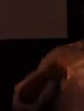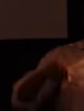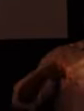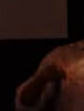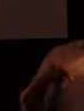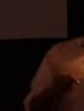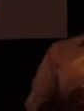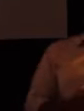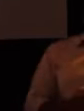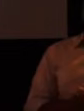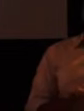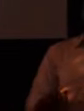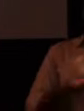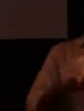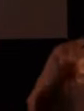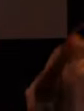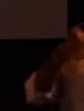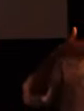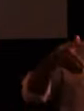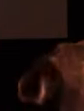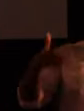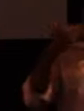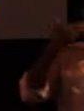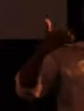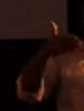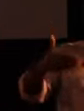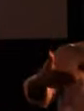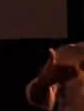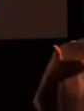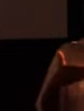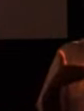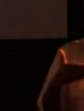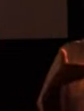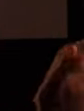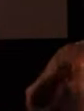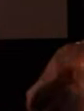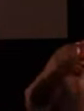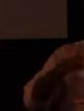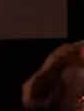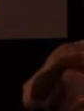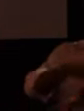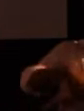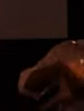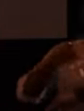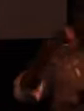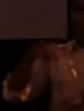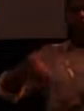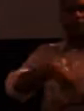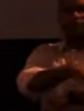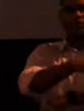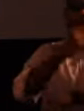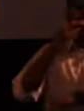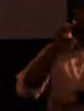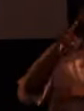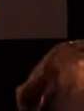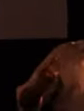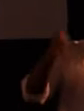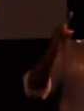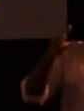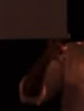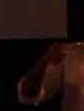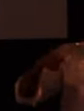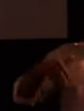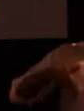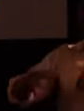aquele afastamento de frente, quando a gente passa numa rua, e aí você vê que o prédio está um pouco distante do passeio. Tem a rua, tem o